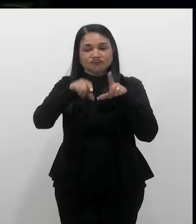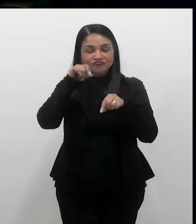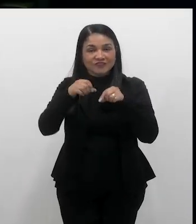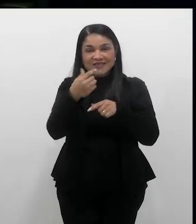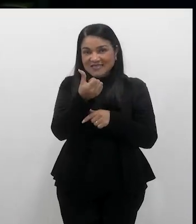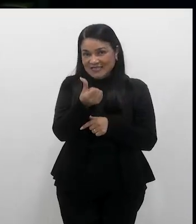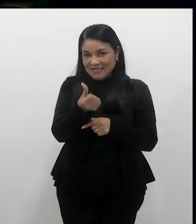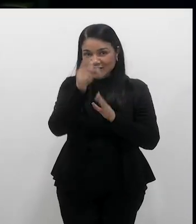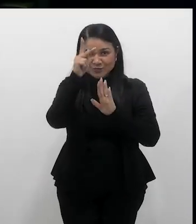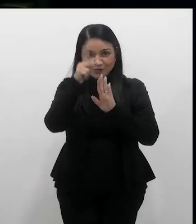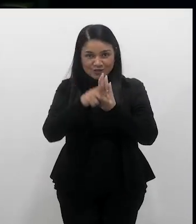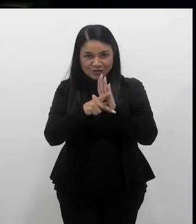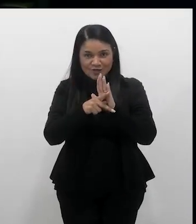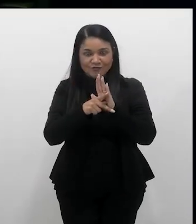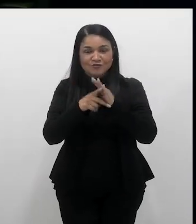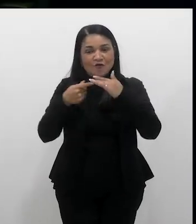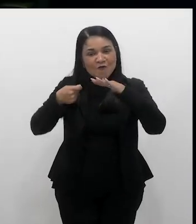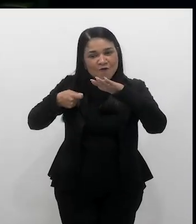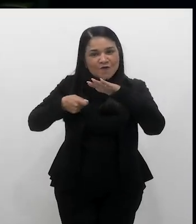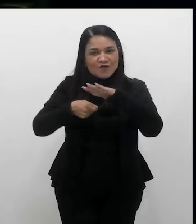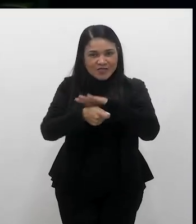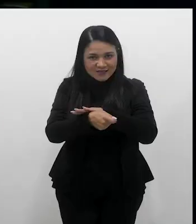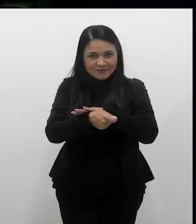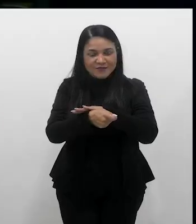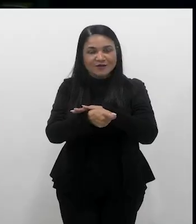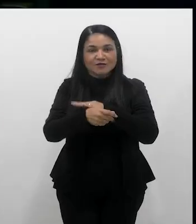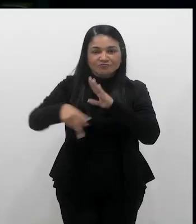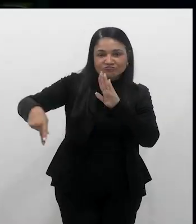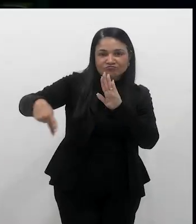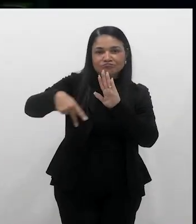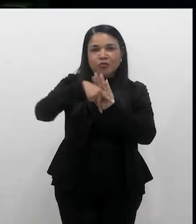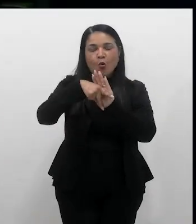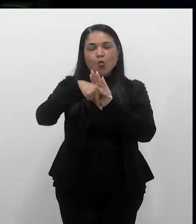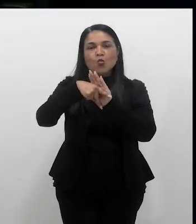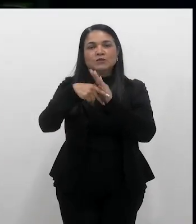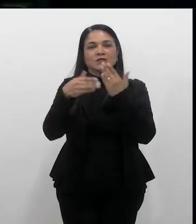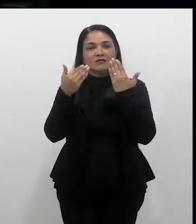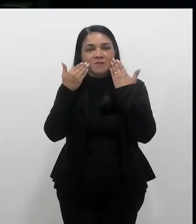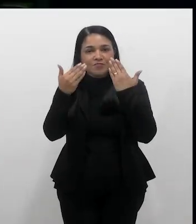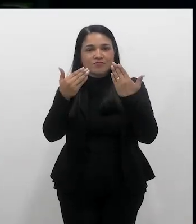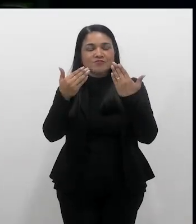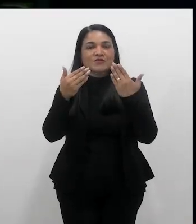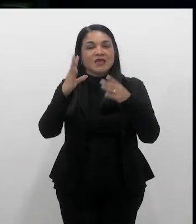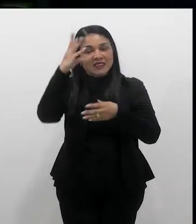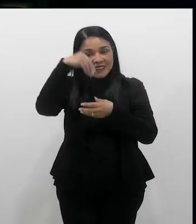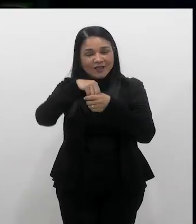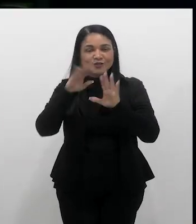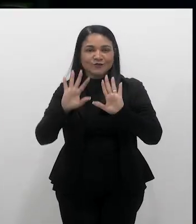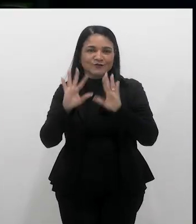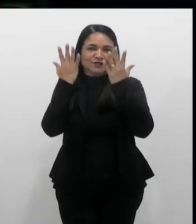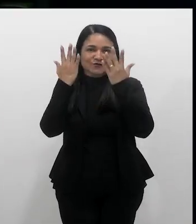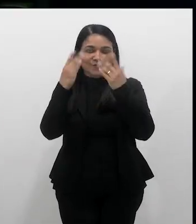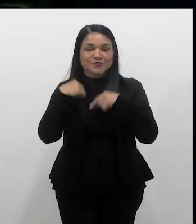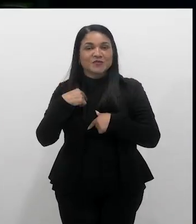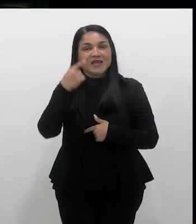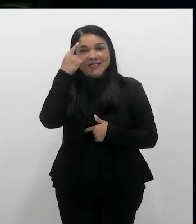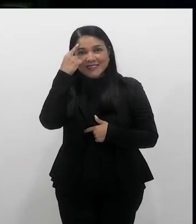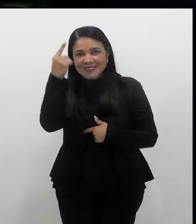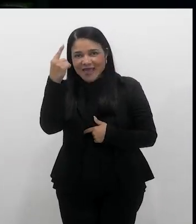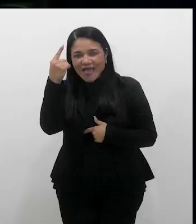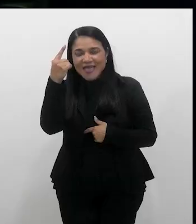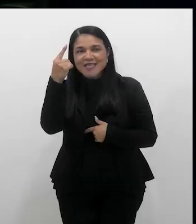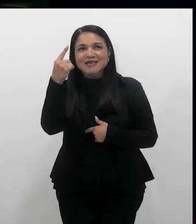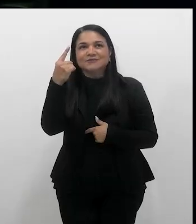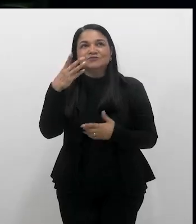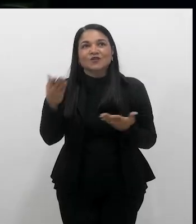selecionar 6 projetos que foram integralmente financiados e que agora fazem parte dessa mostra dentro do festival. Quer dizer, para você ter uma ideia